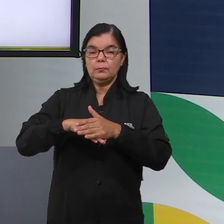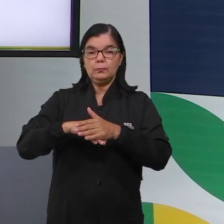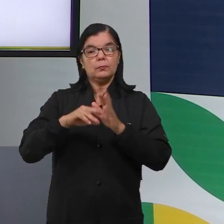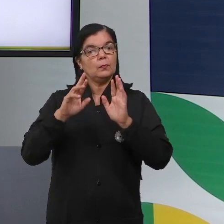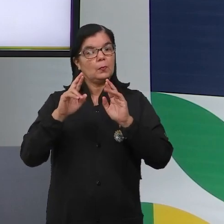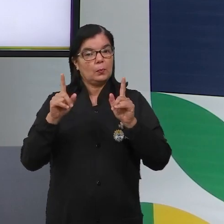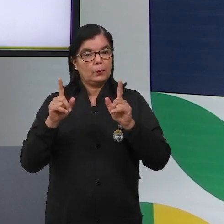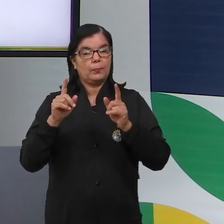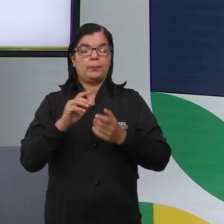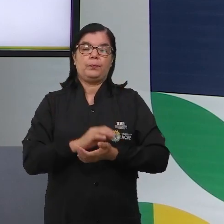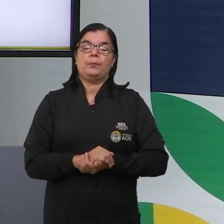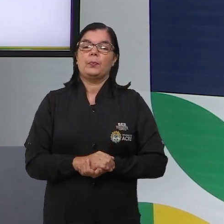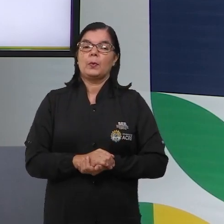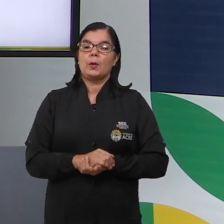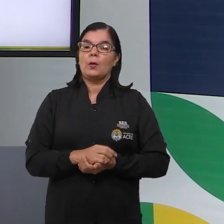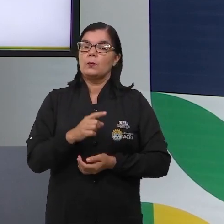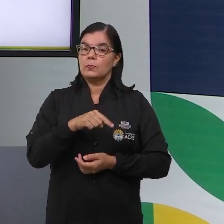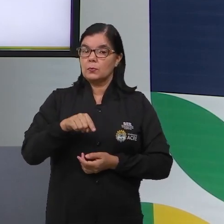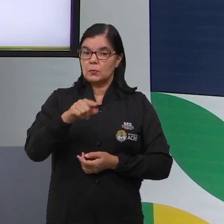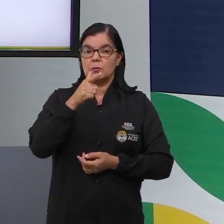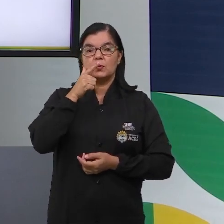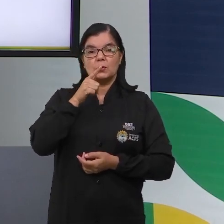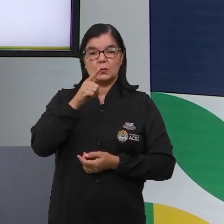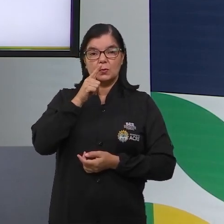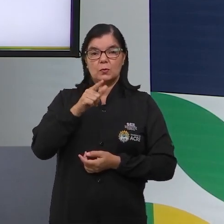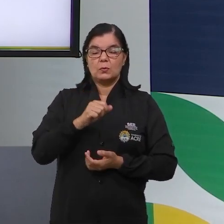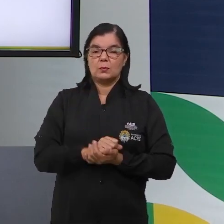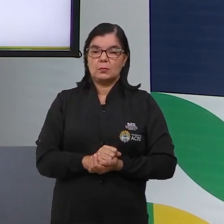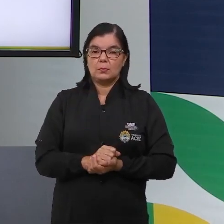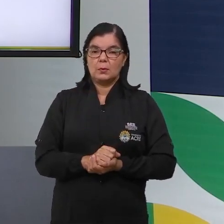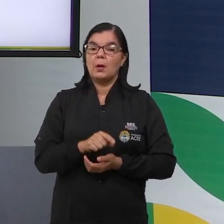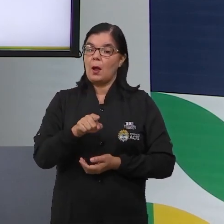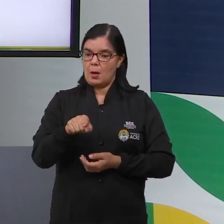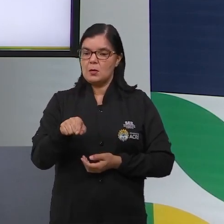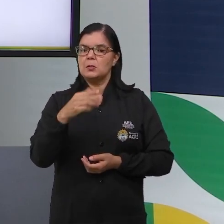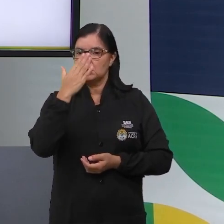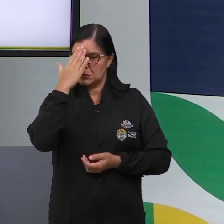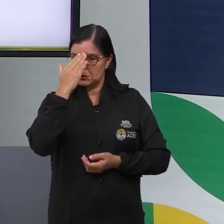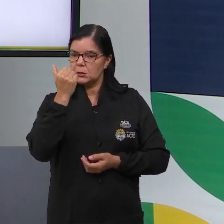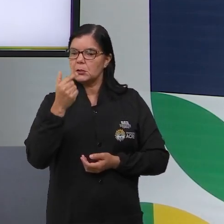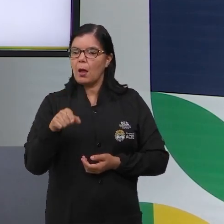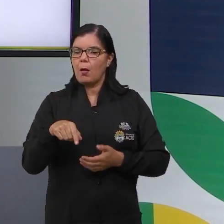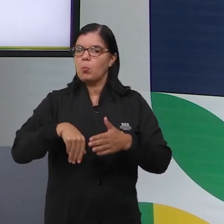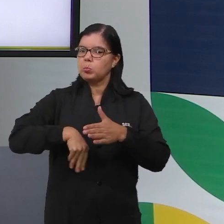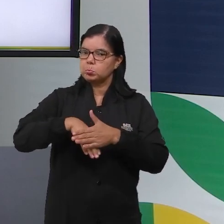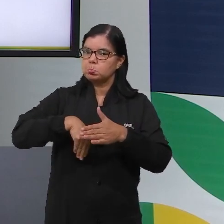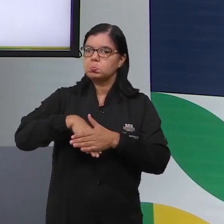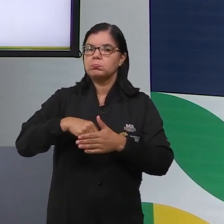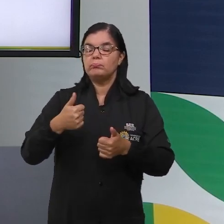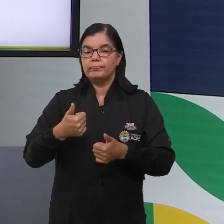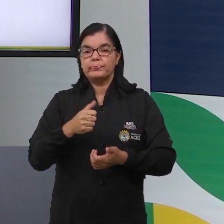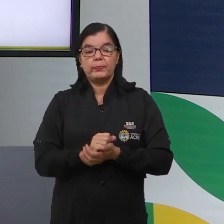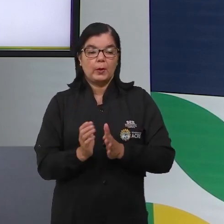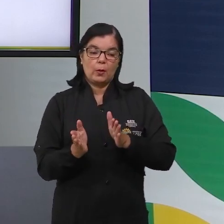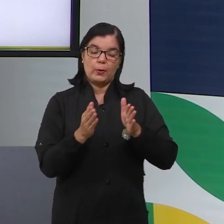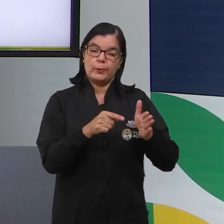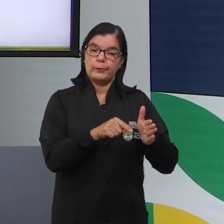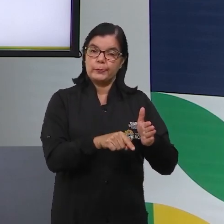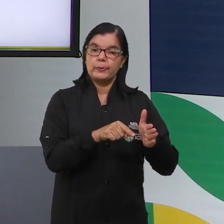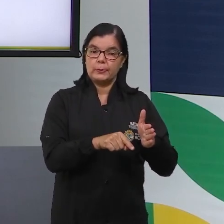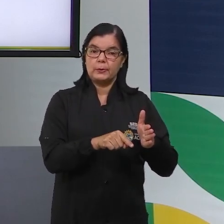Bem delimitado. Você consegue, esse daqui sabe jogar, ele tem uma ginga, um drible. Já